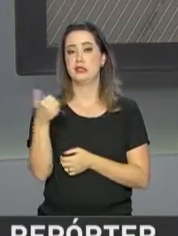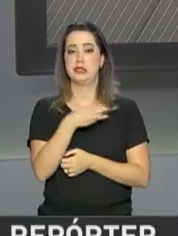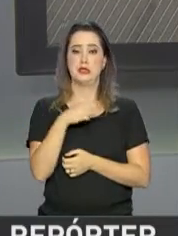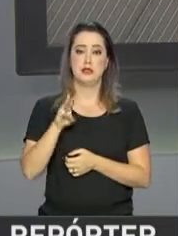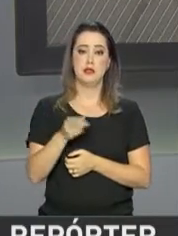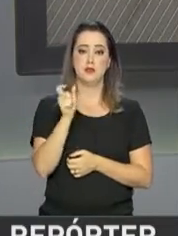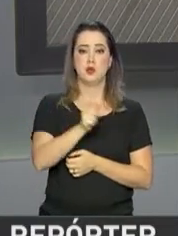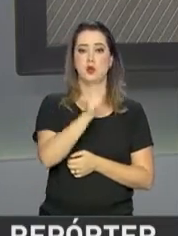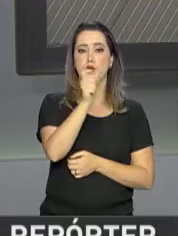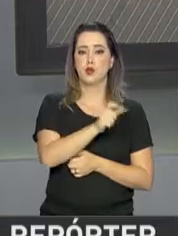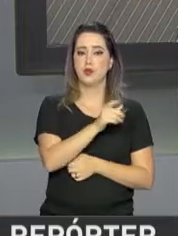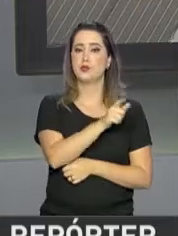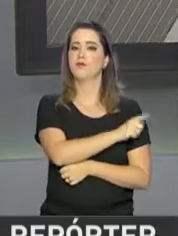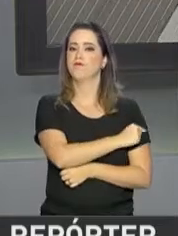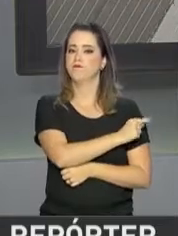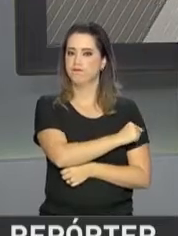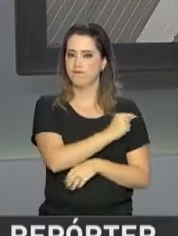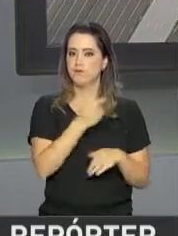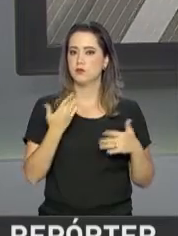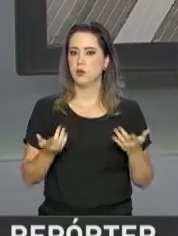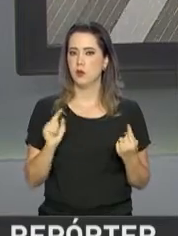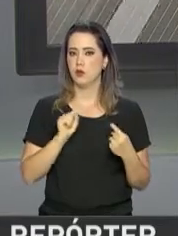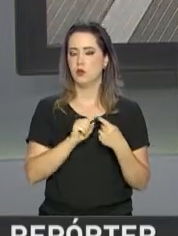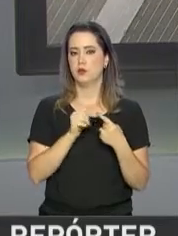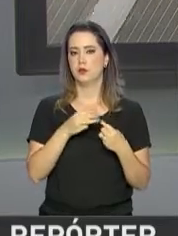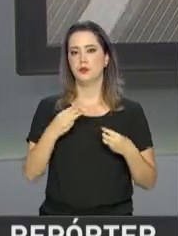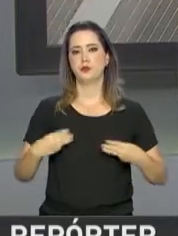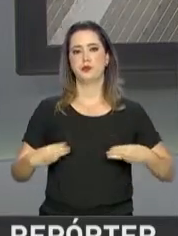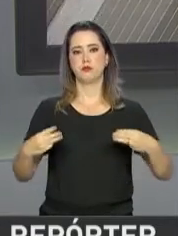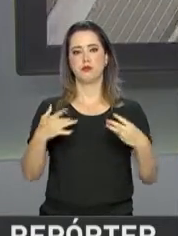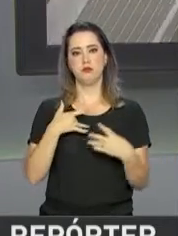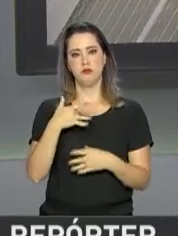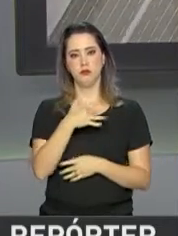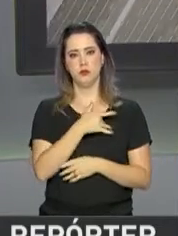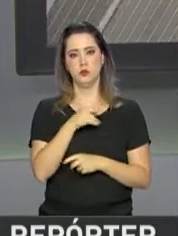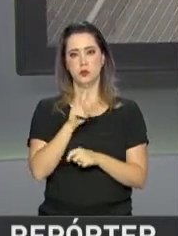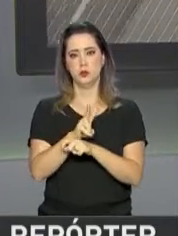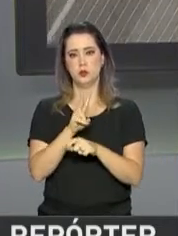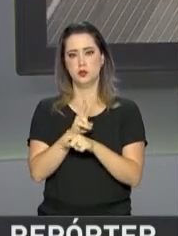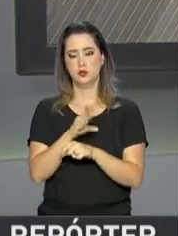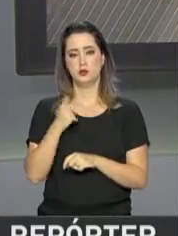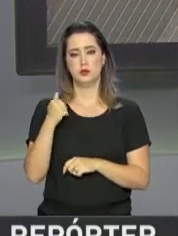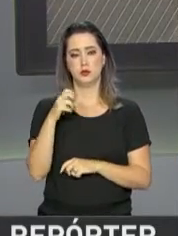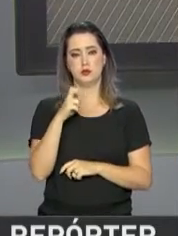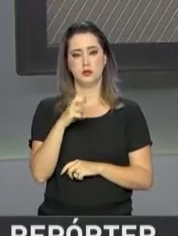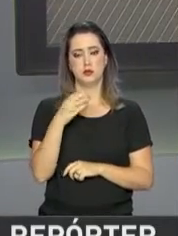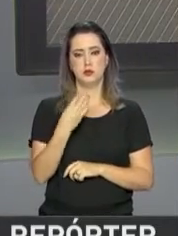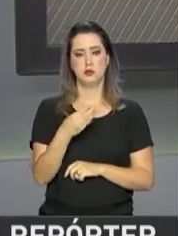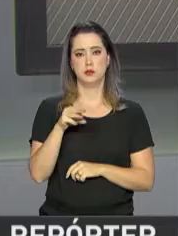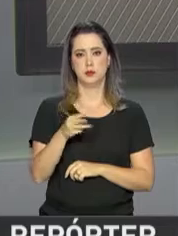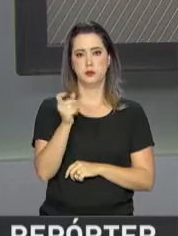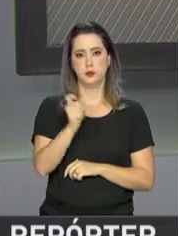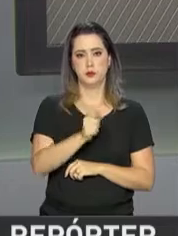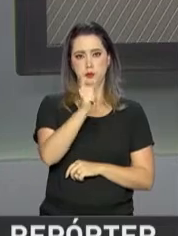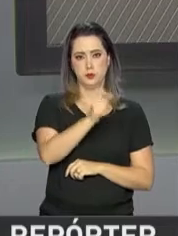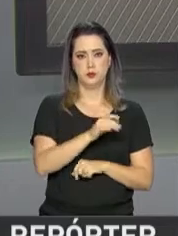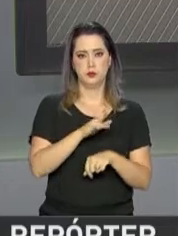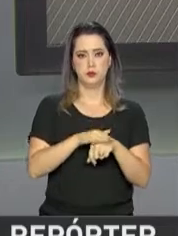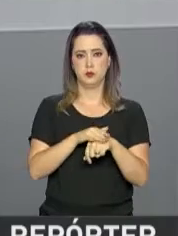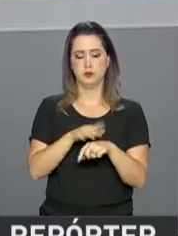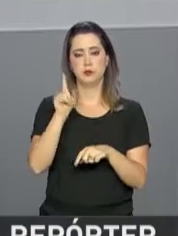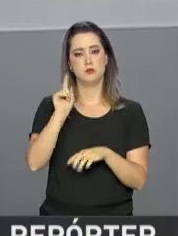público alvo ainda não se vacinaram a meta do ministério da saúde é imunizar mais de 54 milhões de pessoas contra a doença